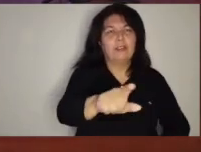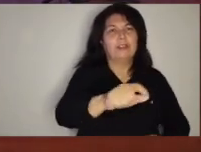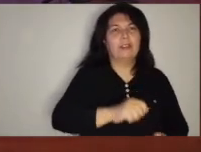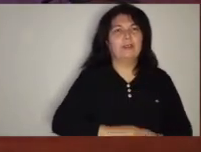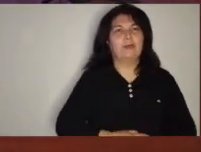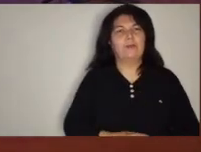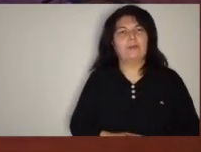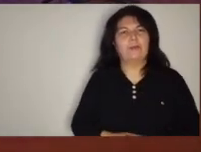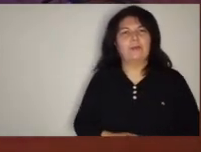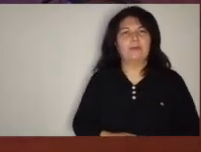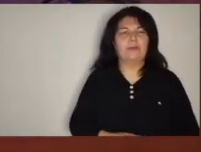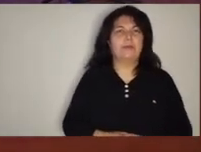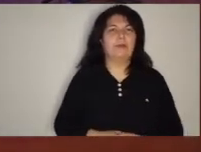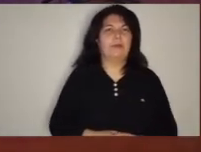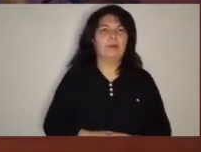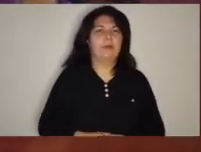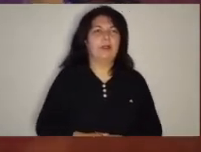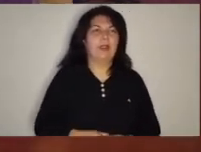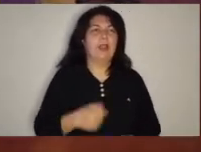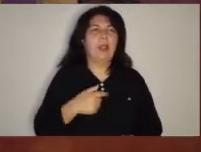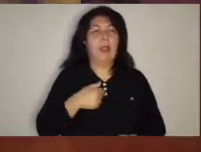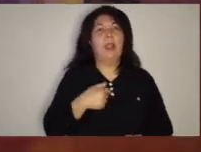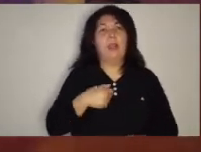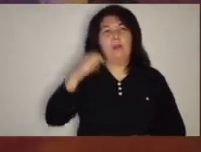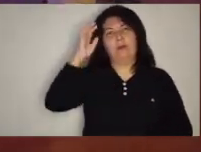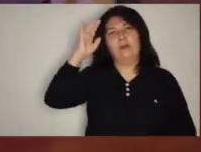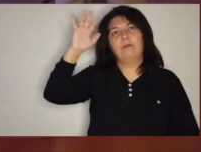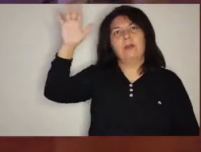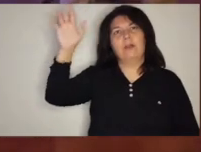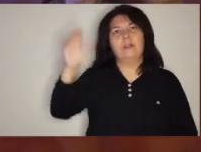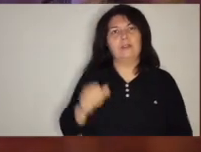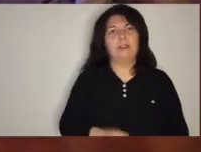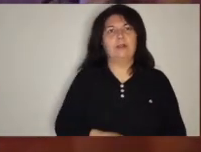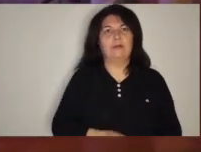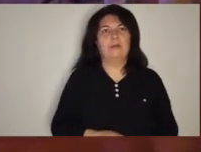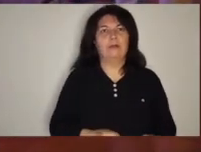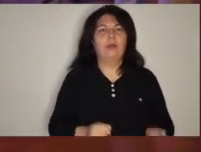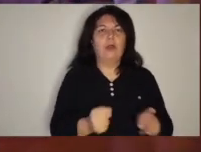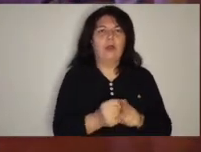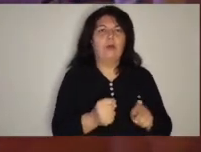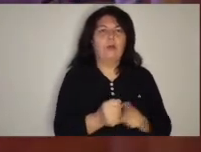E agora eu imagino Pedro e Jesus